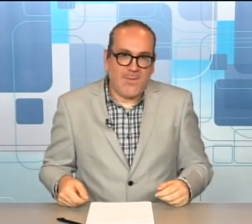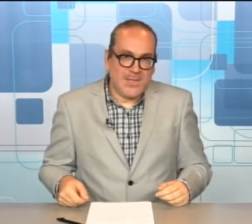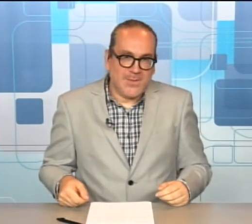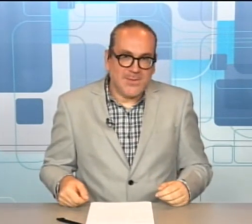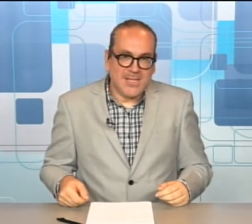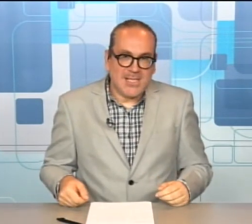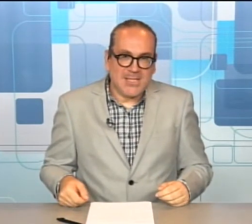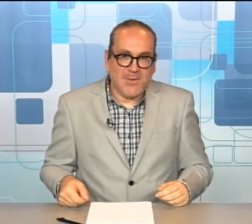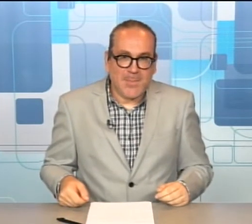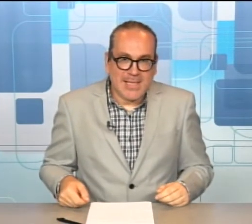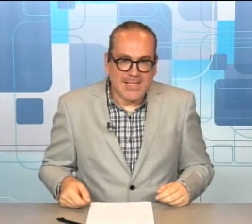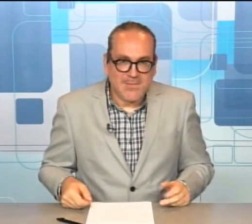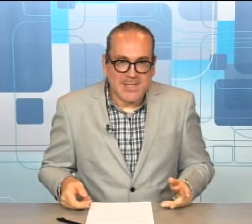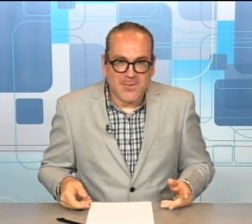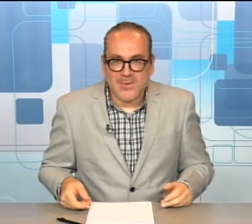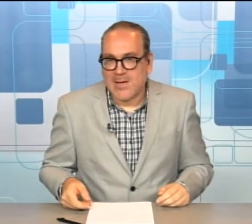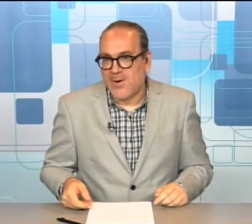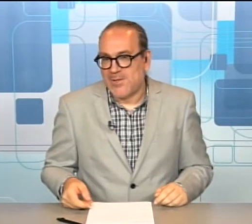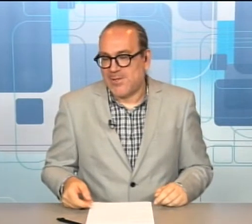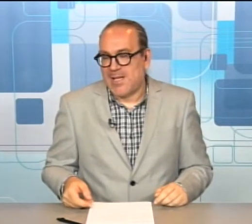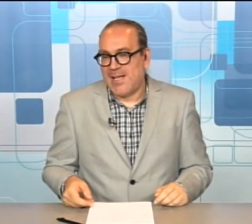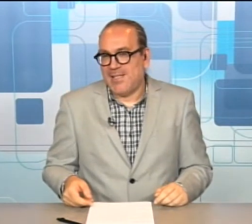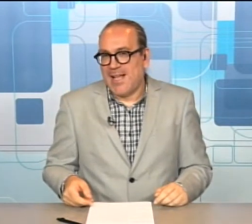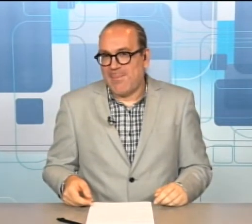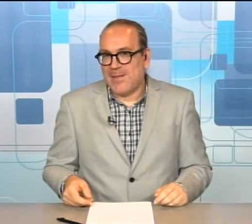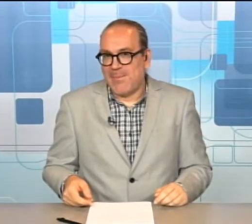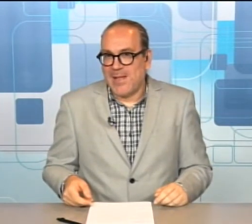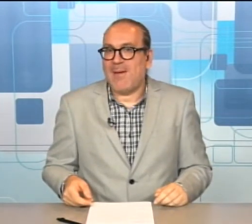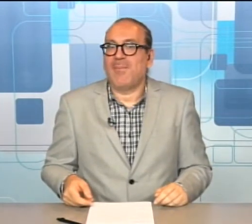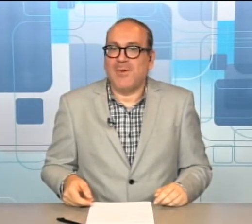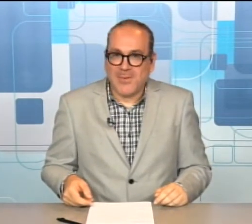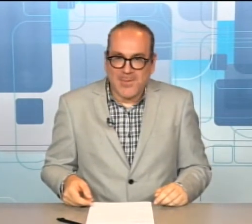as informações do Legislativo Rio Pretense você encontra no nosso site